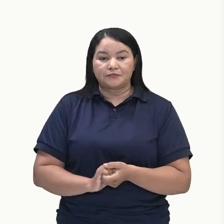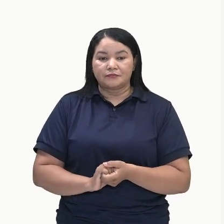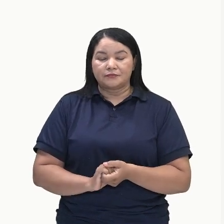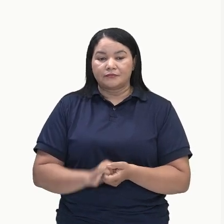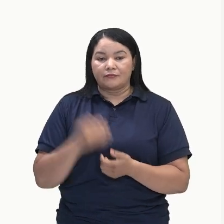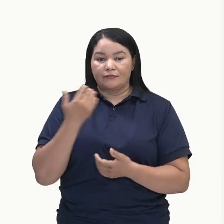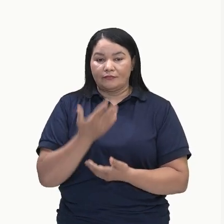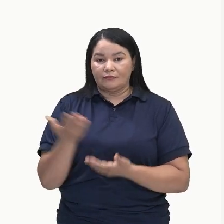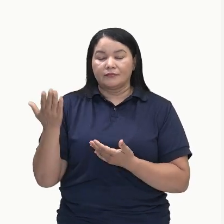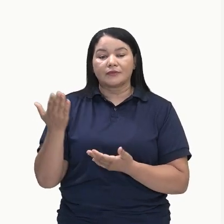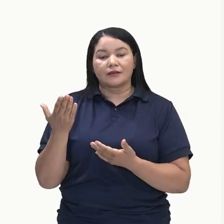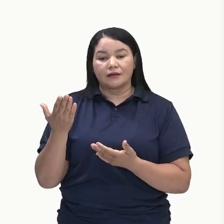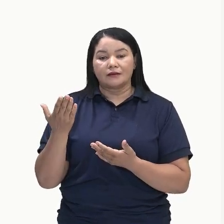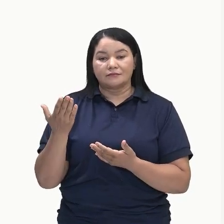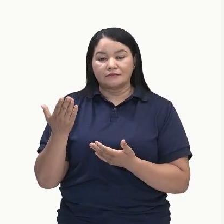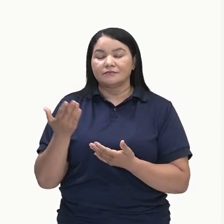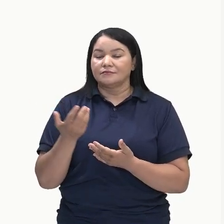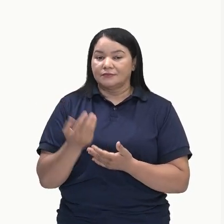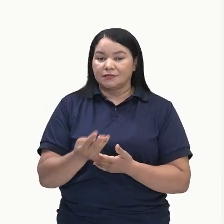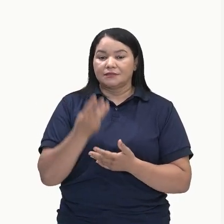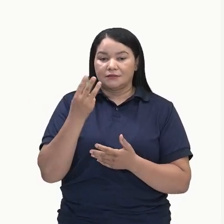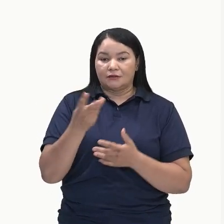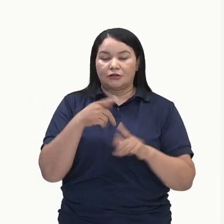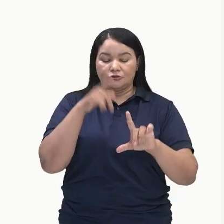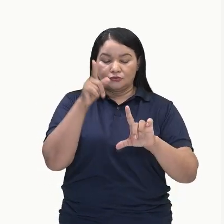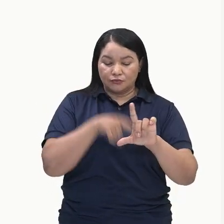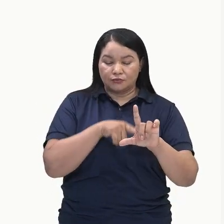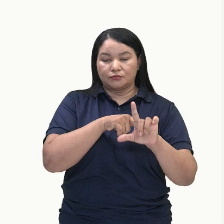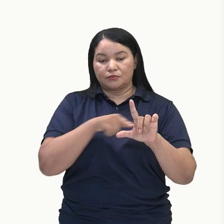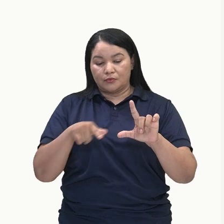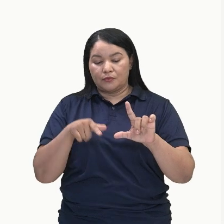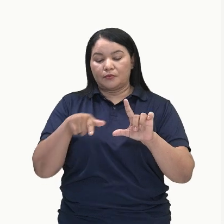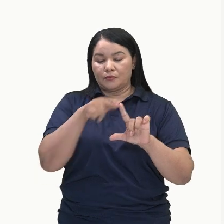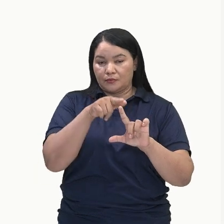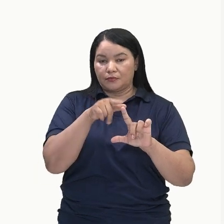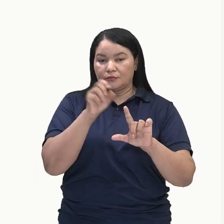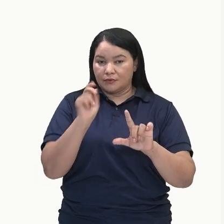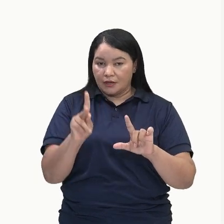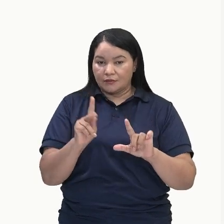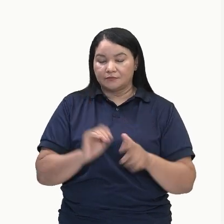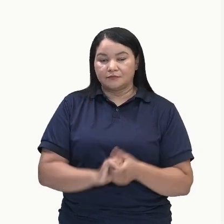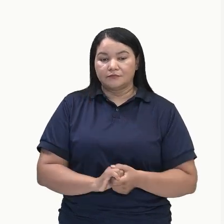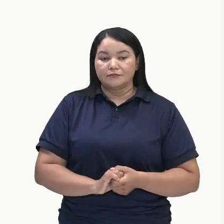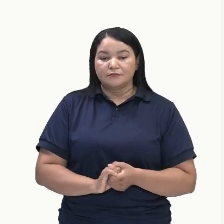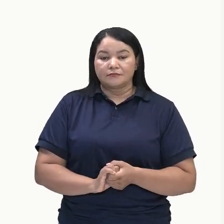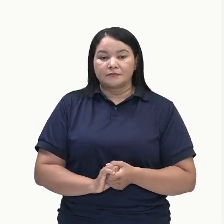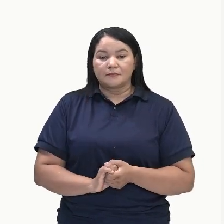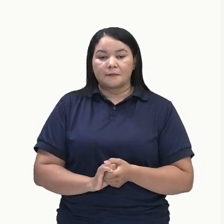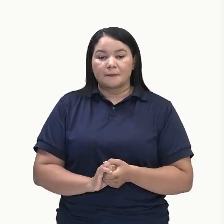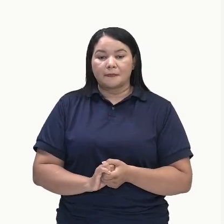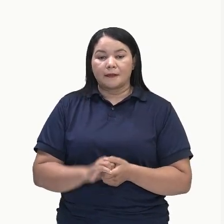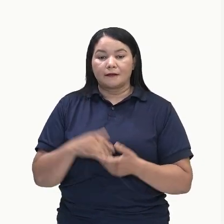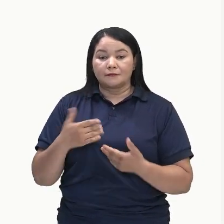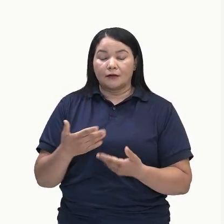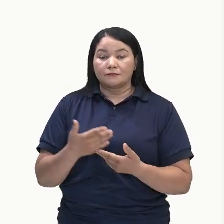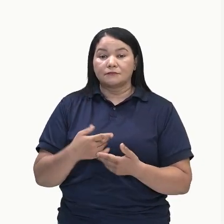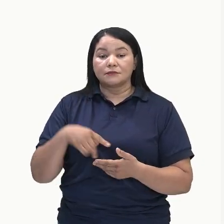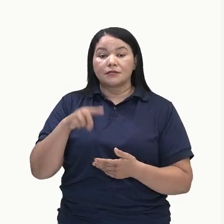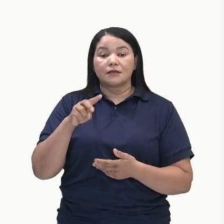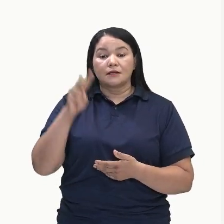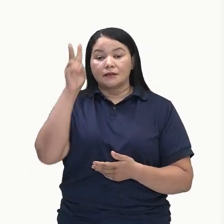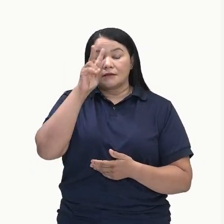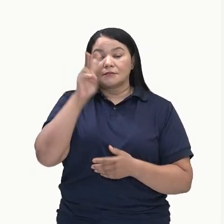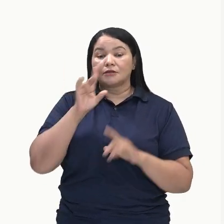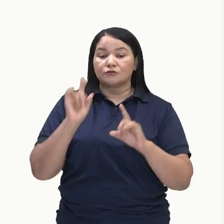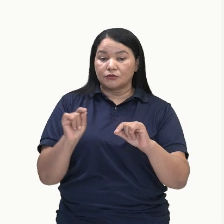automaticamente vai nos remeter ali a 3 lados, tudo bem? É um polígono, só lembrando, então, que